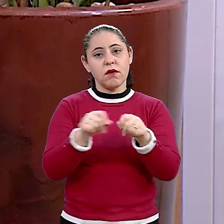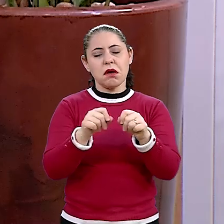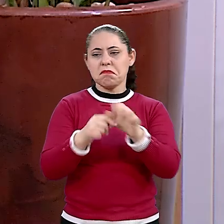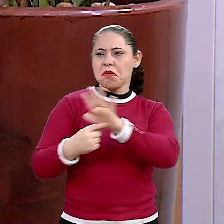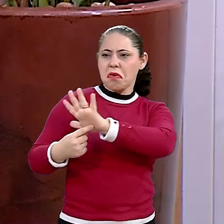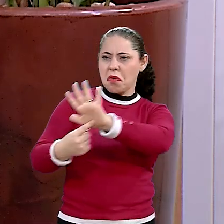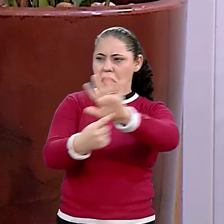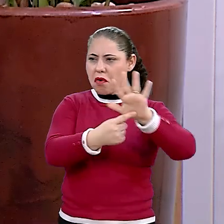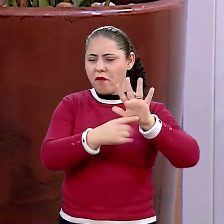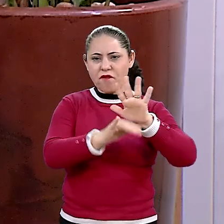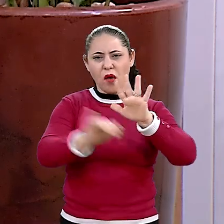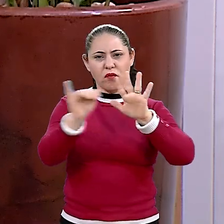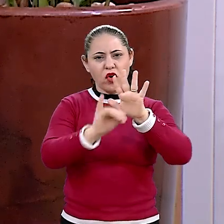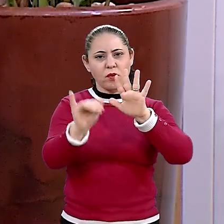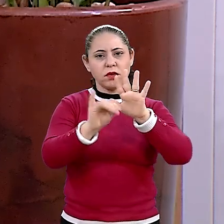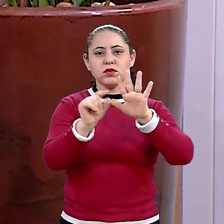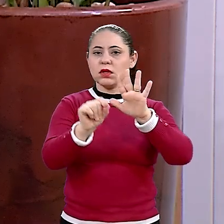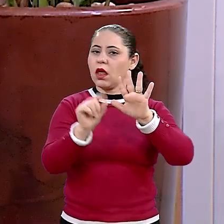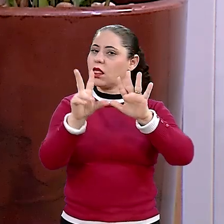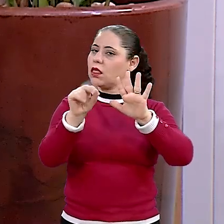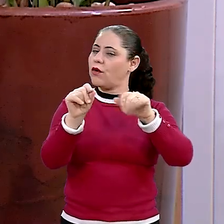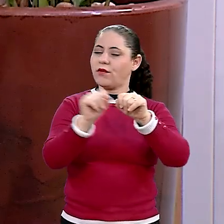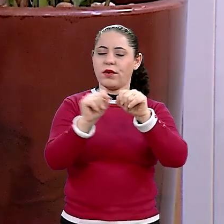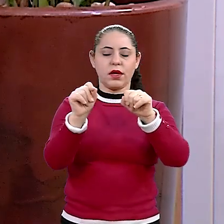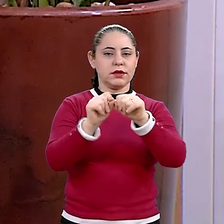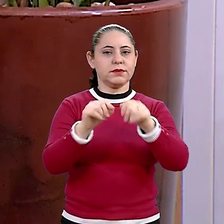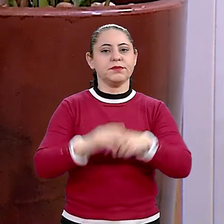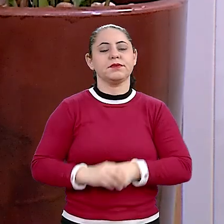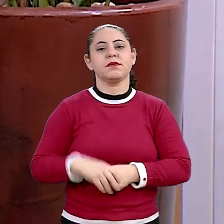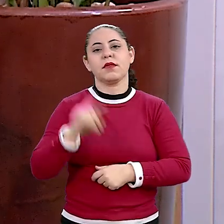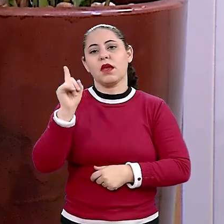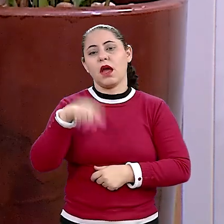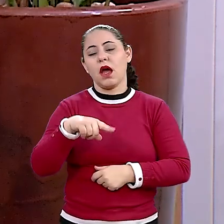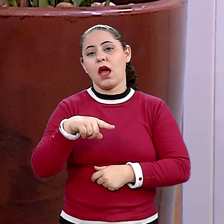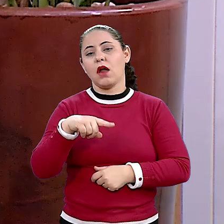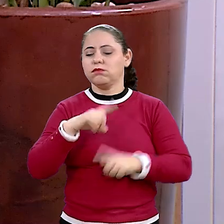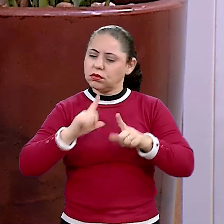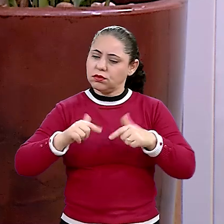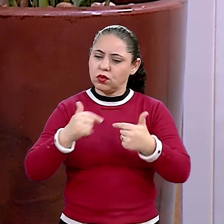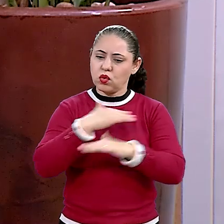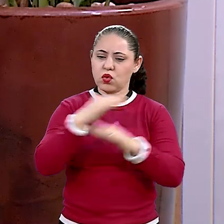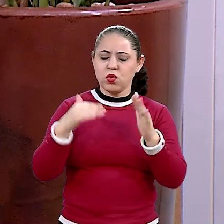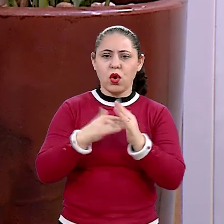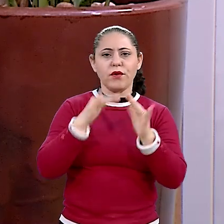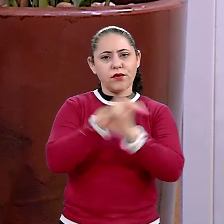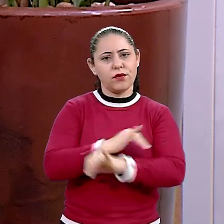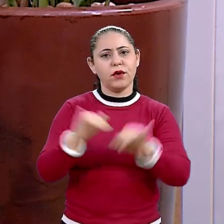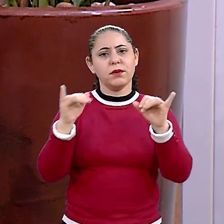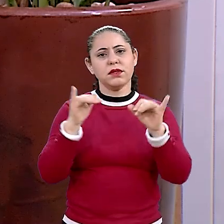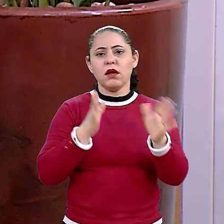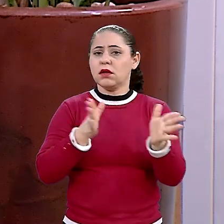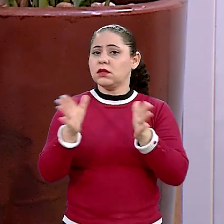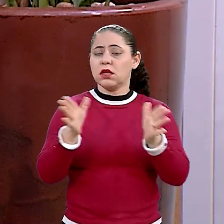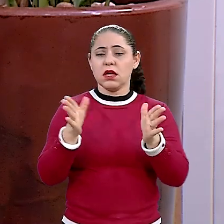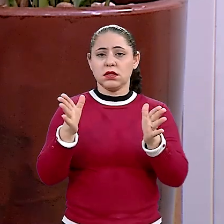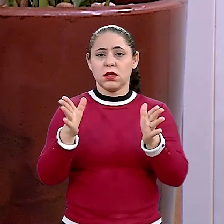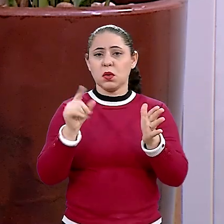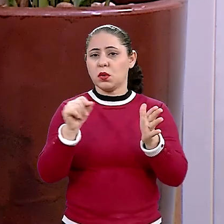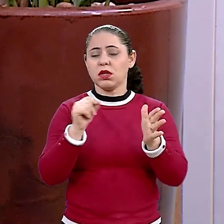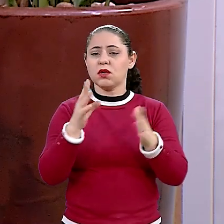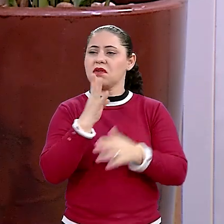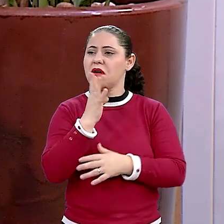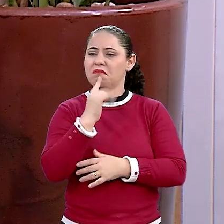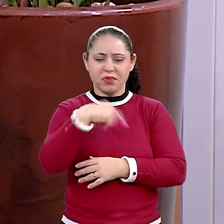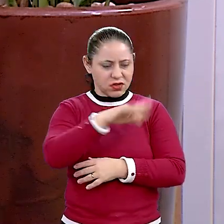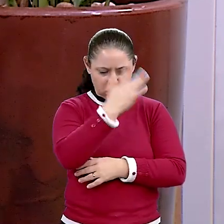público esses dados, coisa que não é feita. Aliás, essa é uma das lutas nossas para que todos esses dados não cheguem através do conhecimento